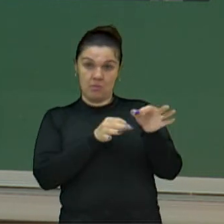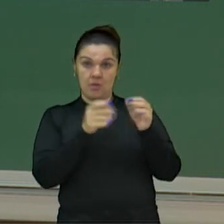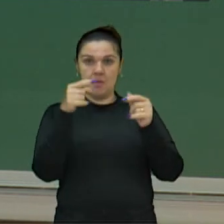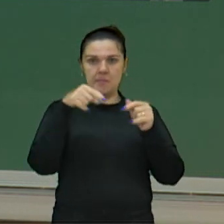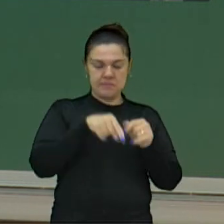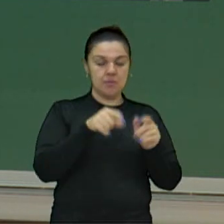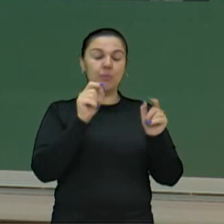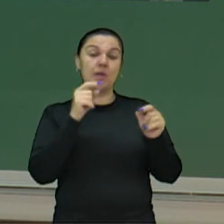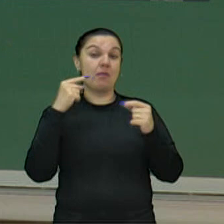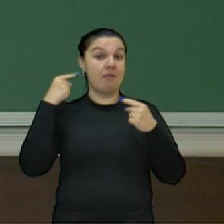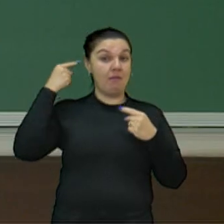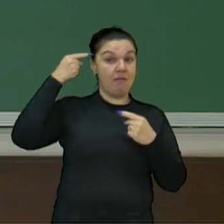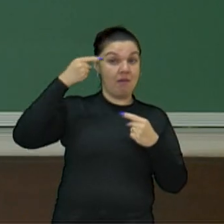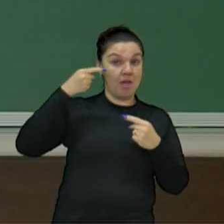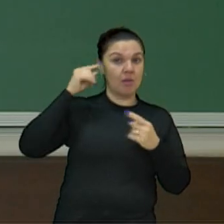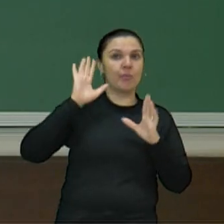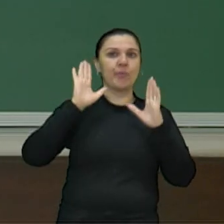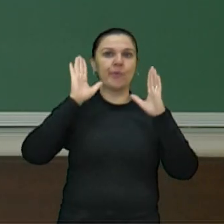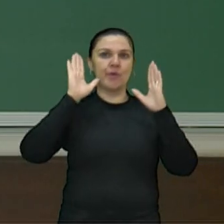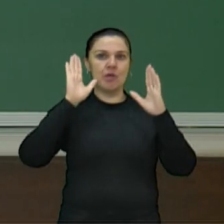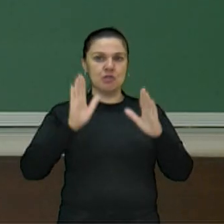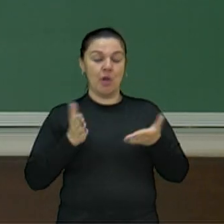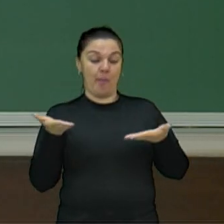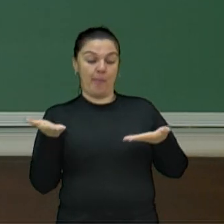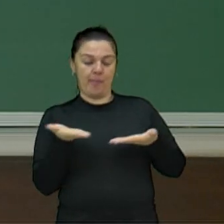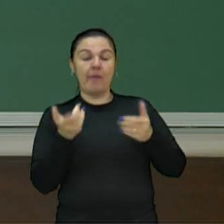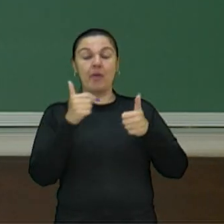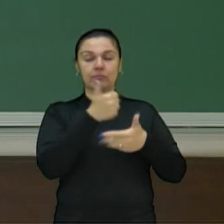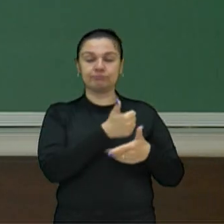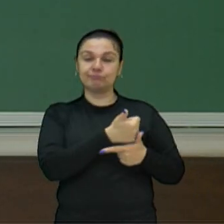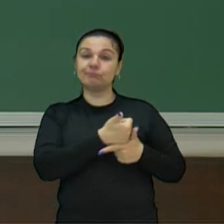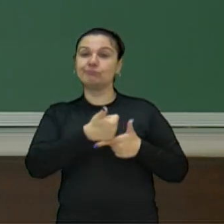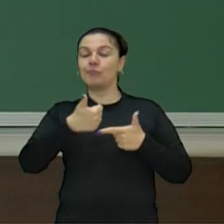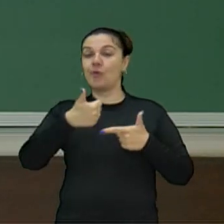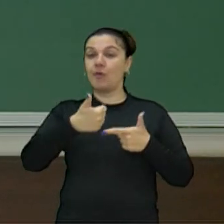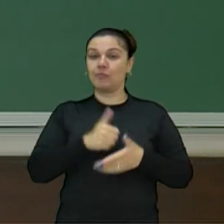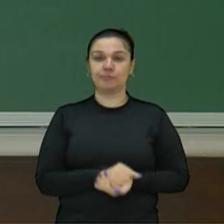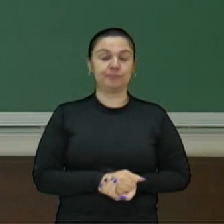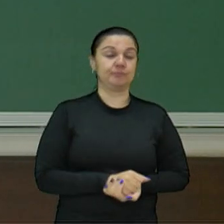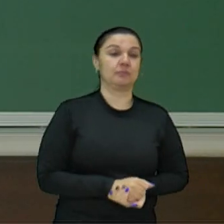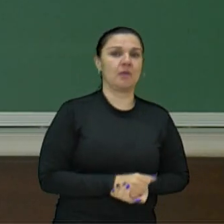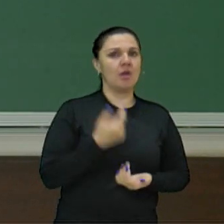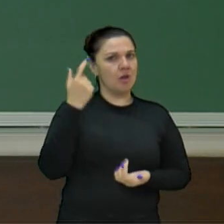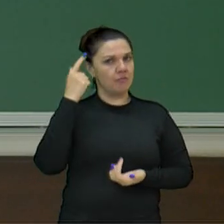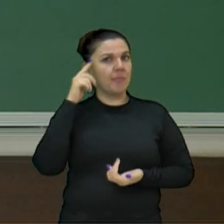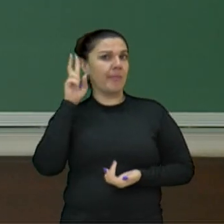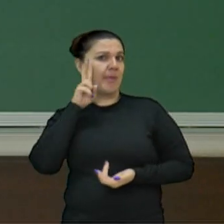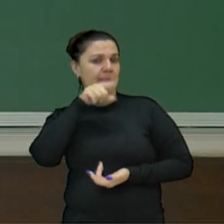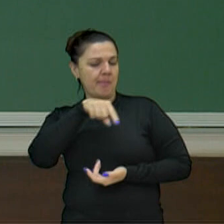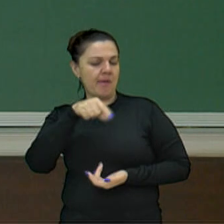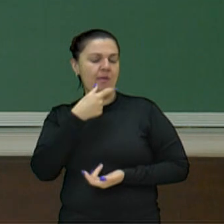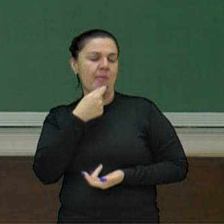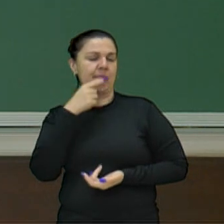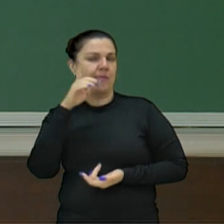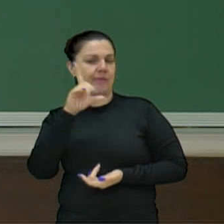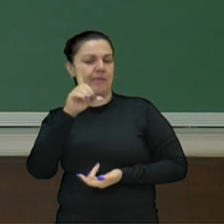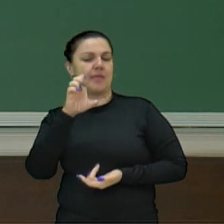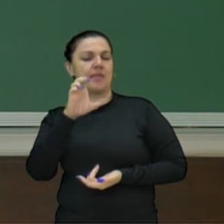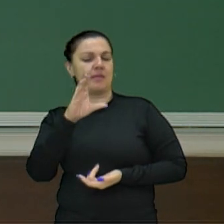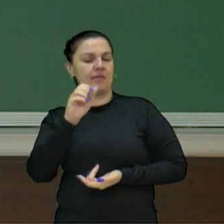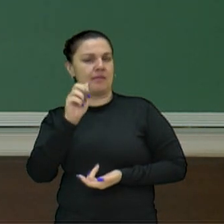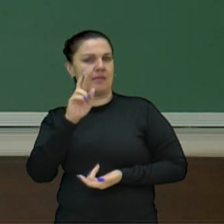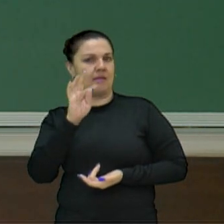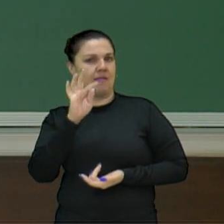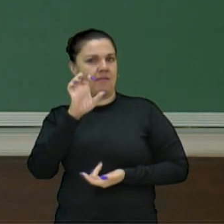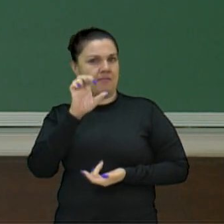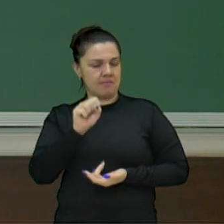a loucura já é admitida como experiência moral. Então lembremos lá do pensamento de René Descartes. René Descartes